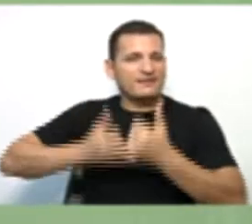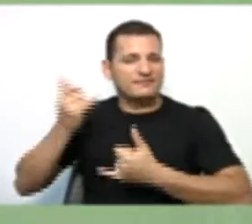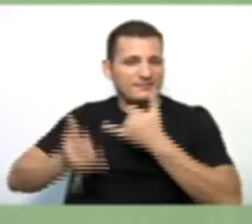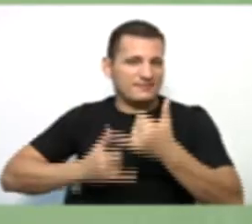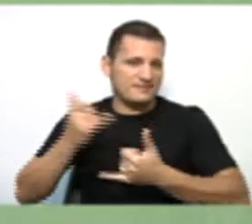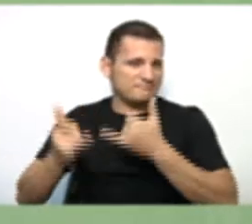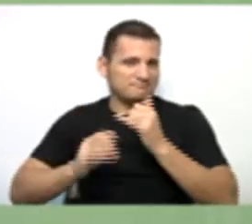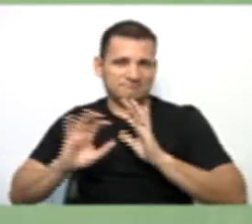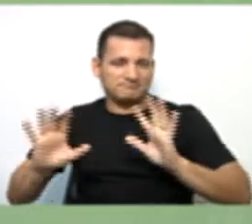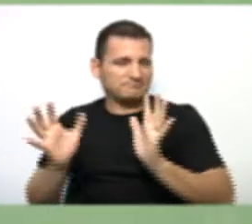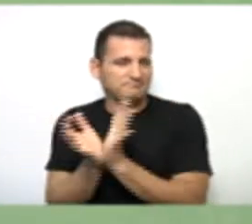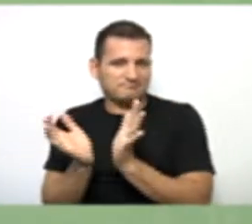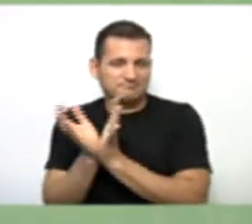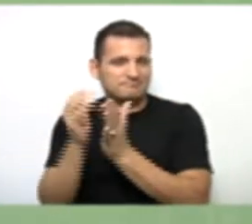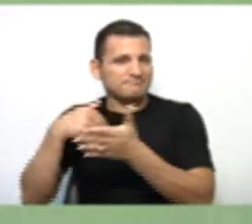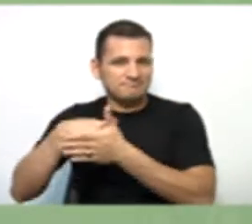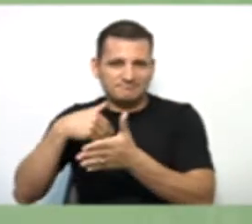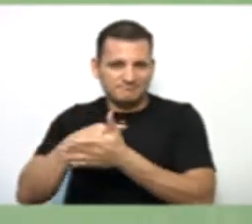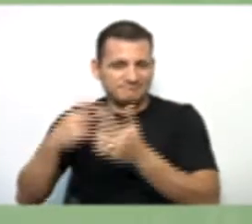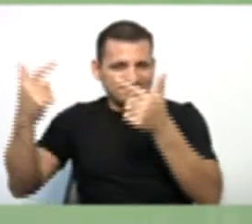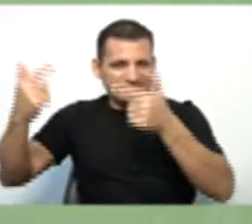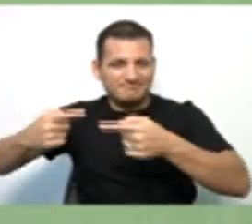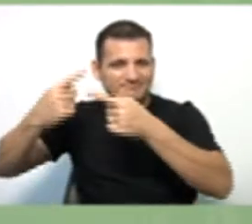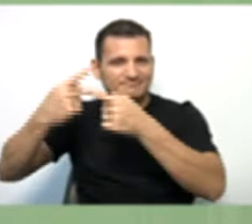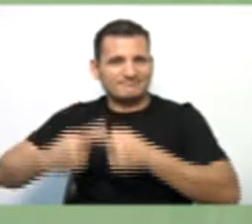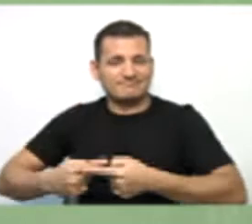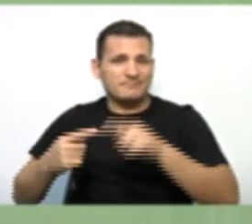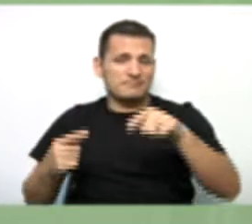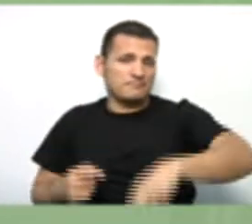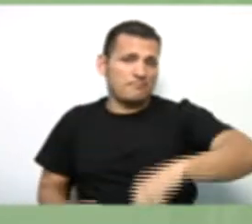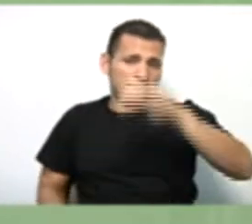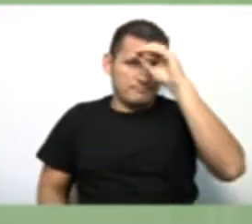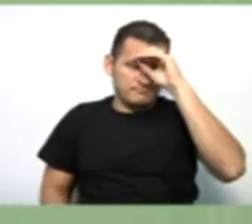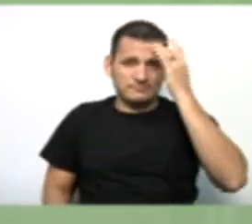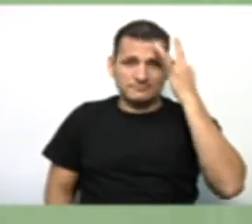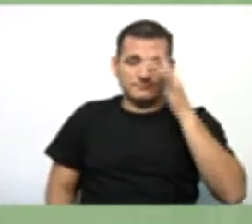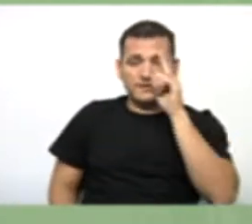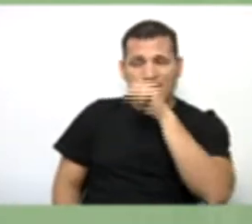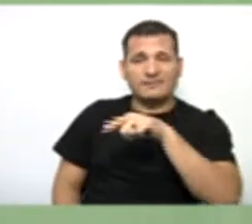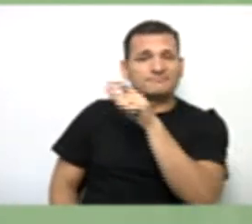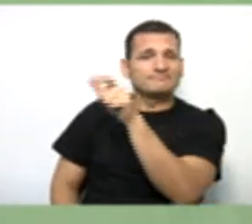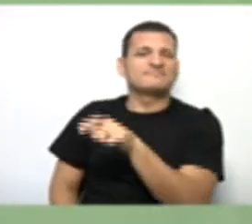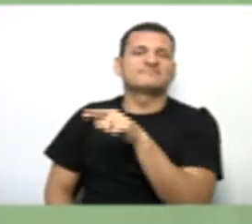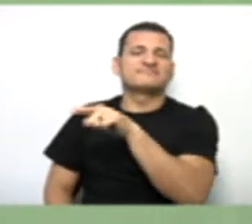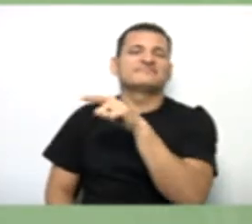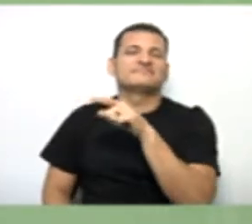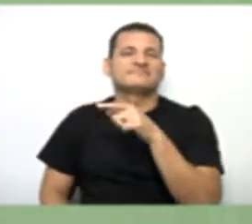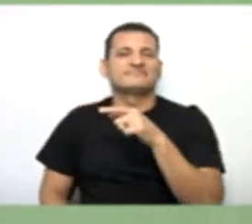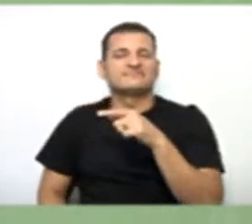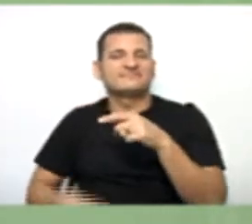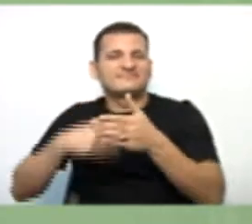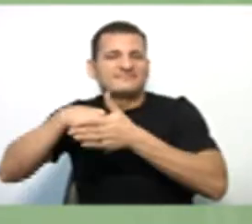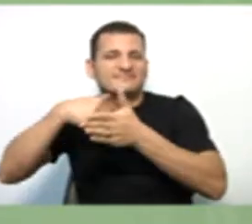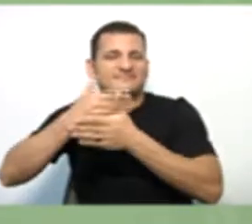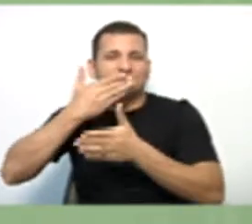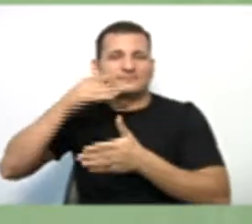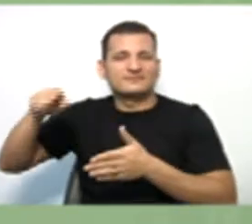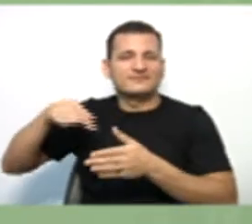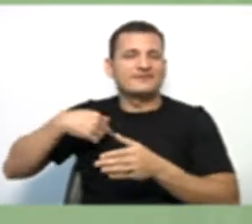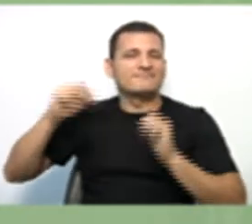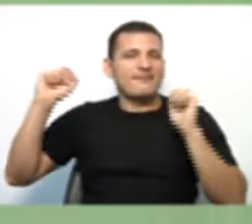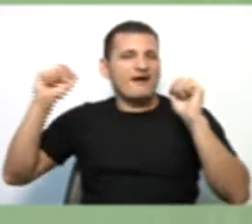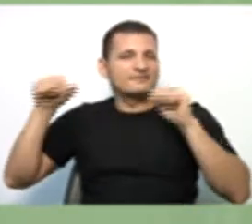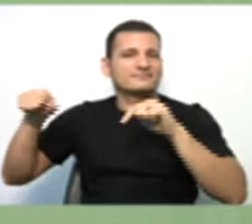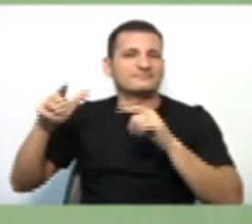equipe, né, que vai mal no campeonato, sem saber que o time é do seu cliente. Ou seja, é o time que ele